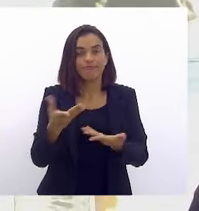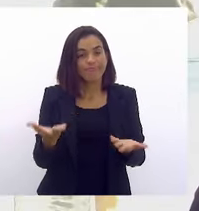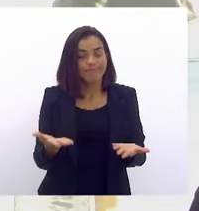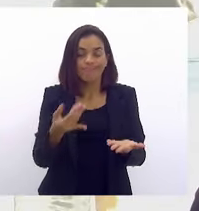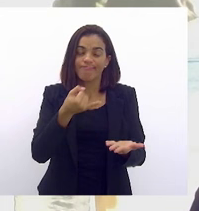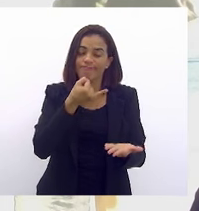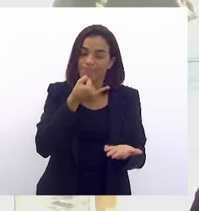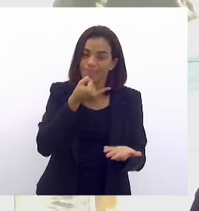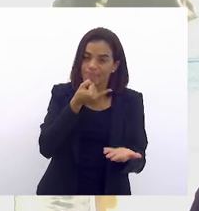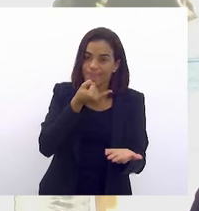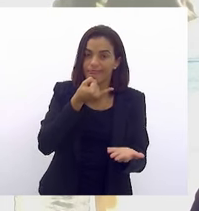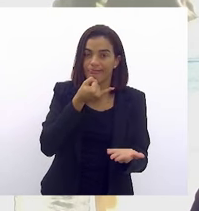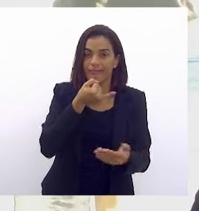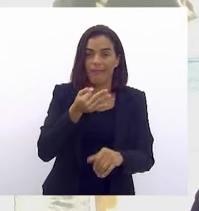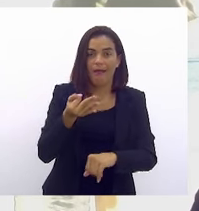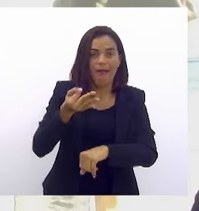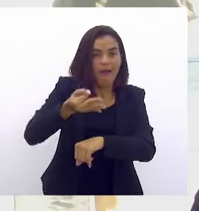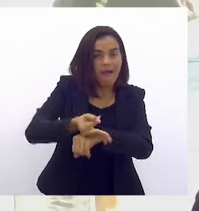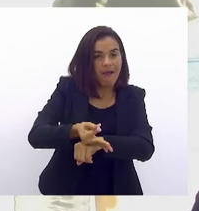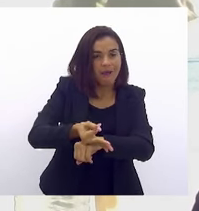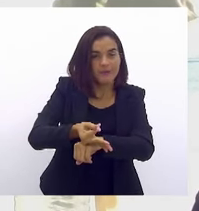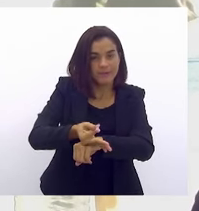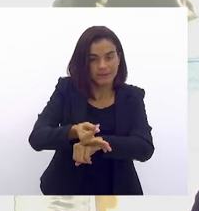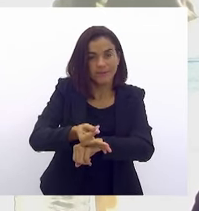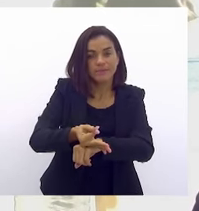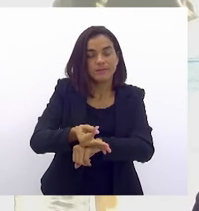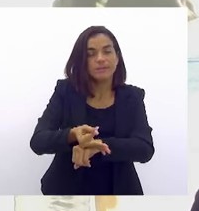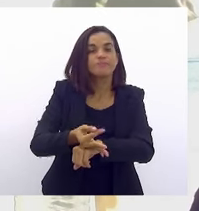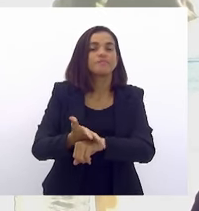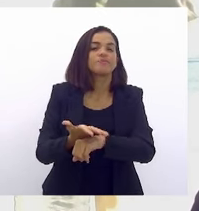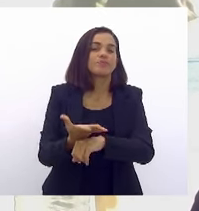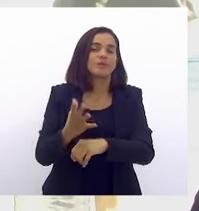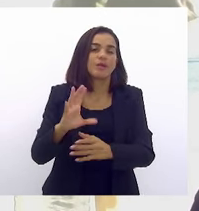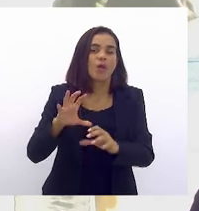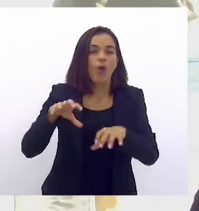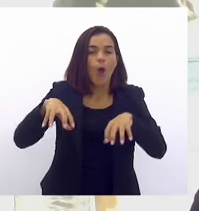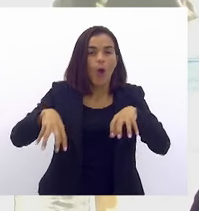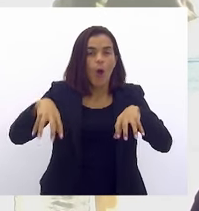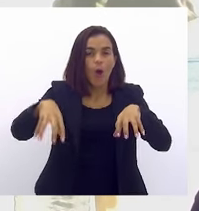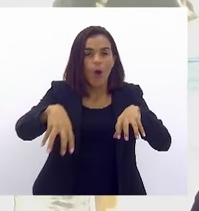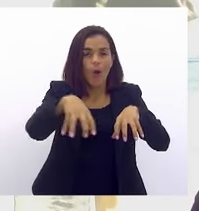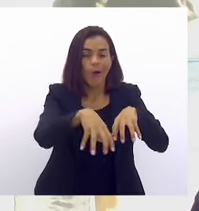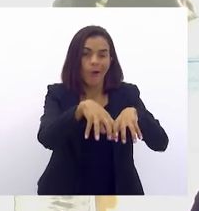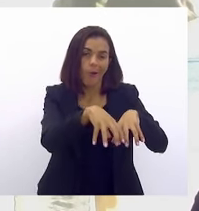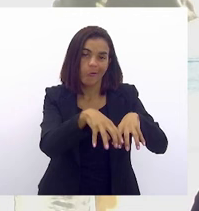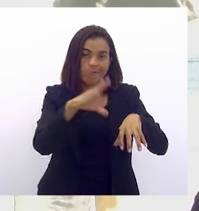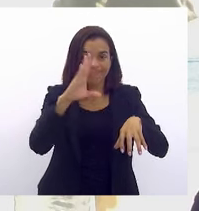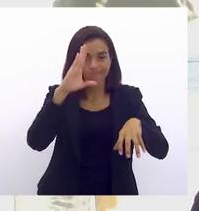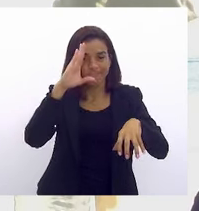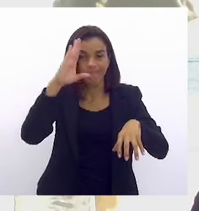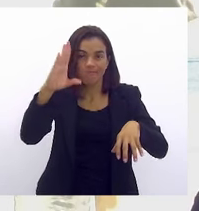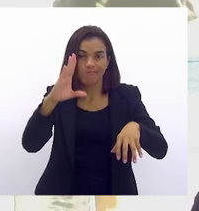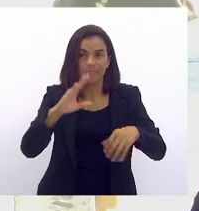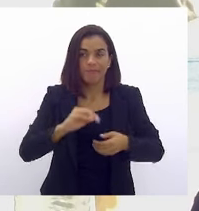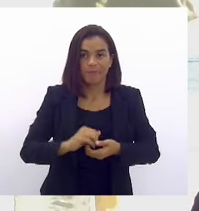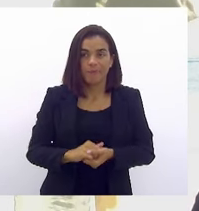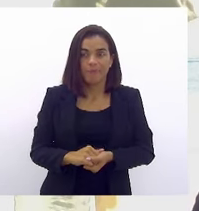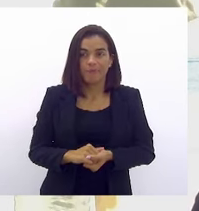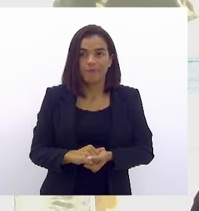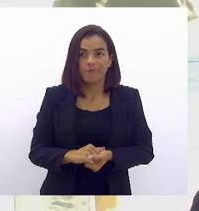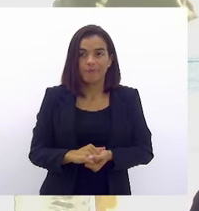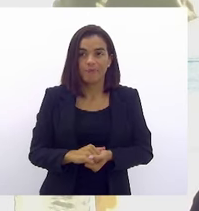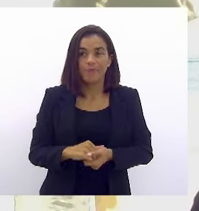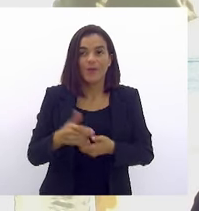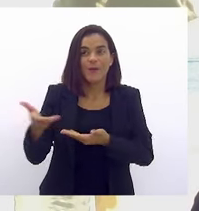também a ausência de órgãos fundamentais que seriam para tratar esse tema também da Prefeitura aqui de Maricá, e